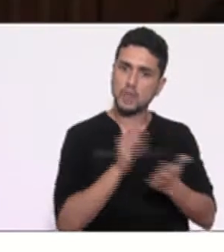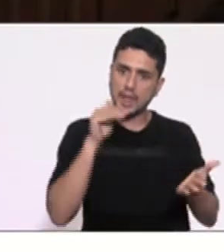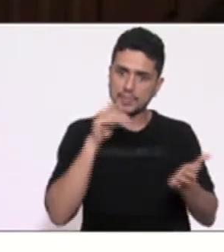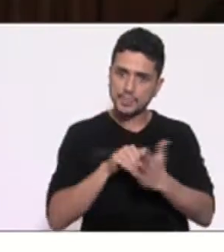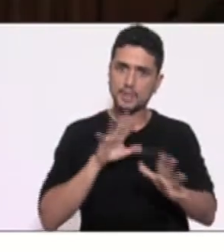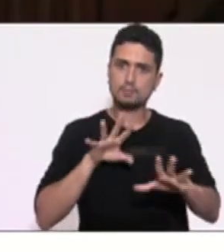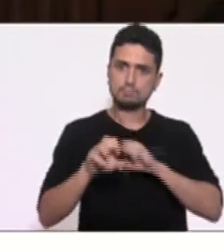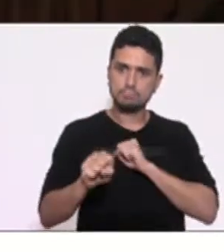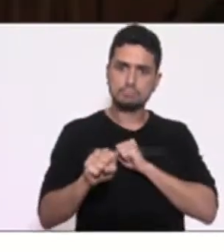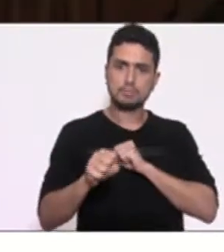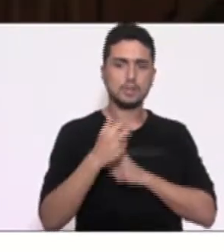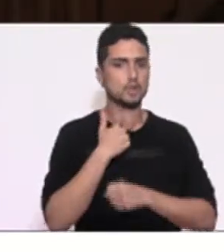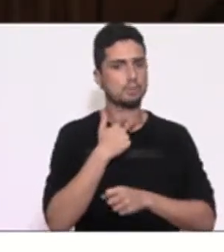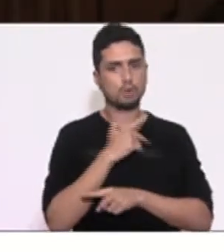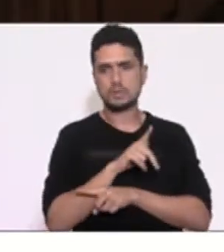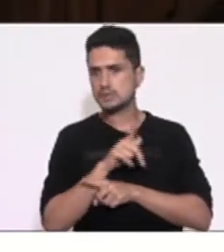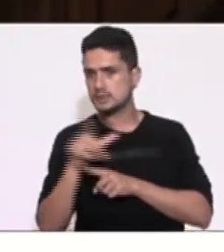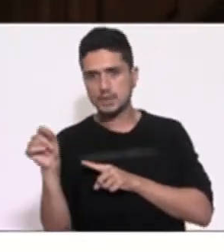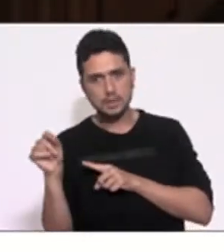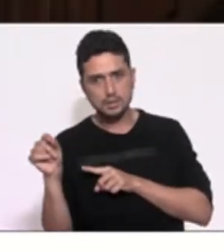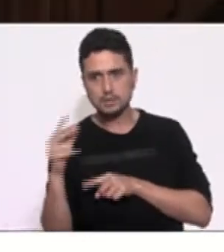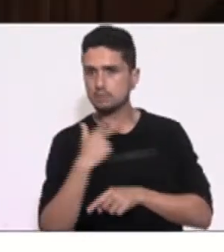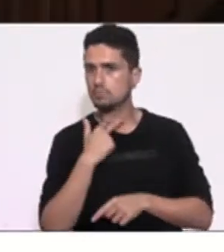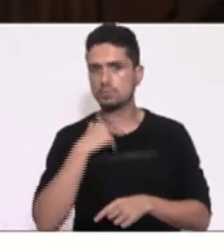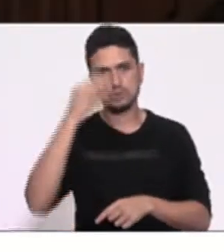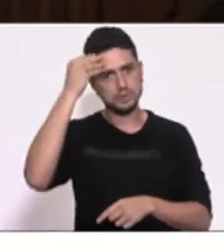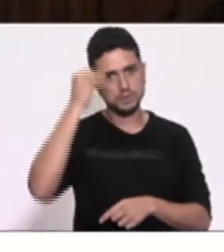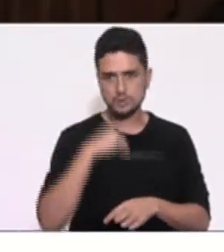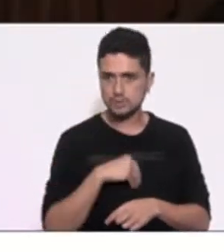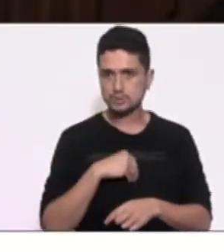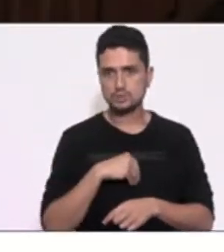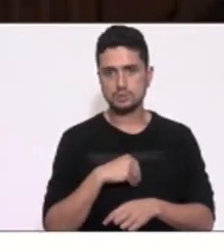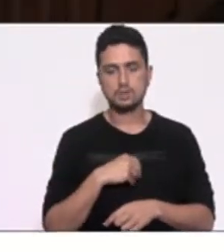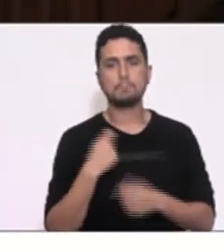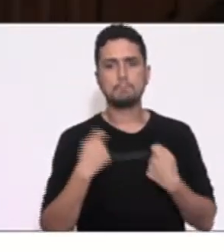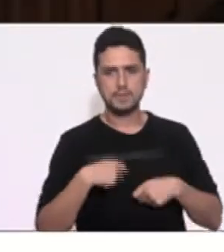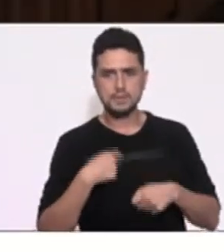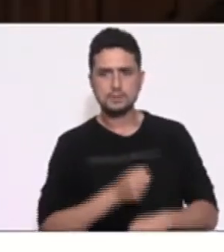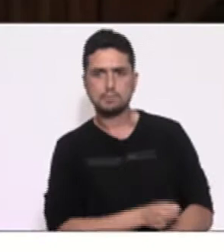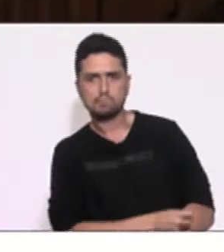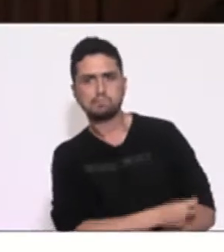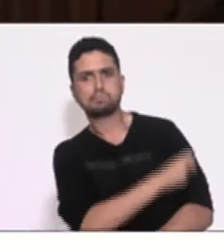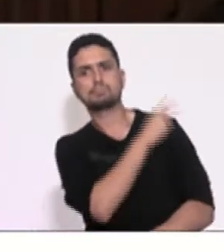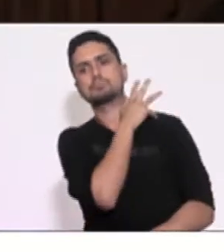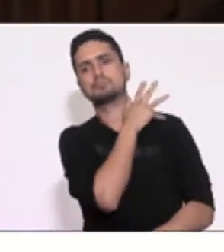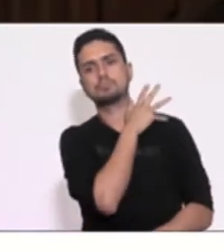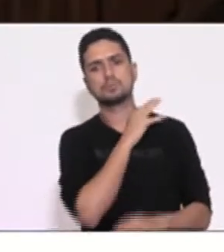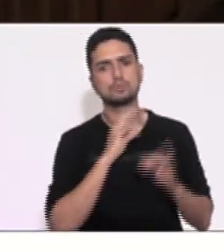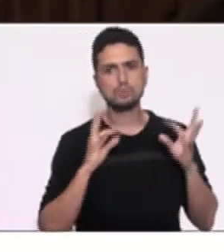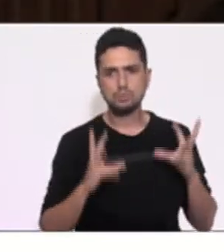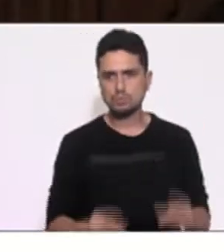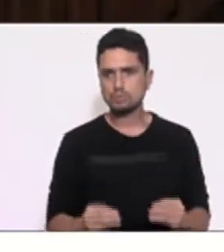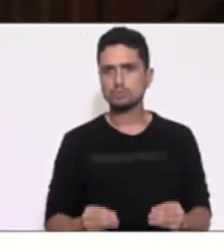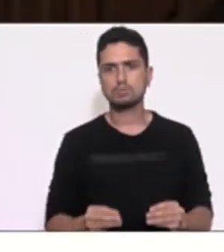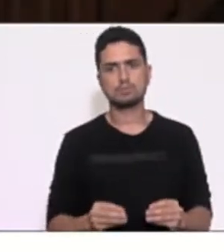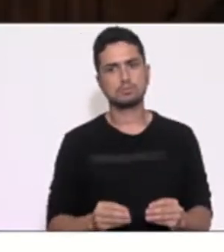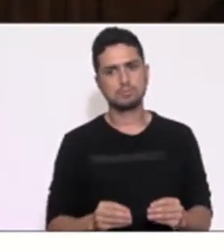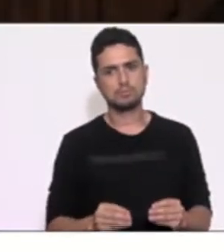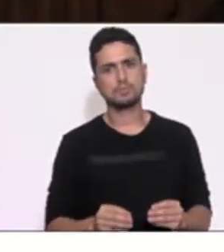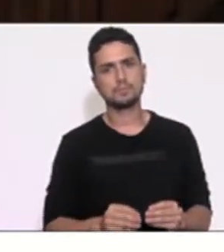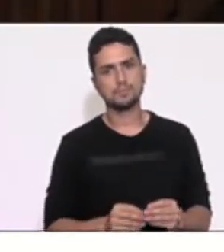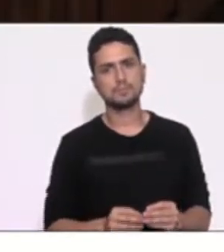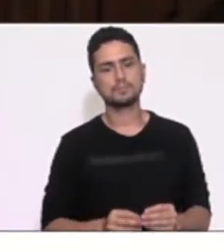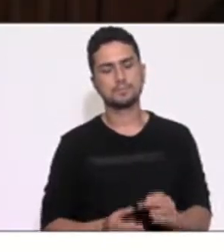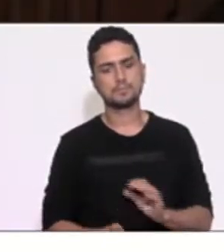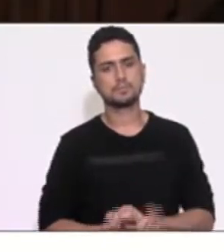Não saia antes do tempo, não saia com a sua escolaridade incompleta, não tenha uma relação intermitente, sazonal